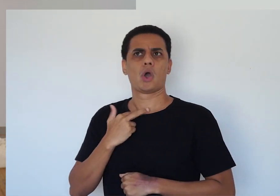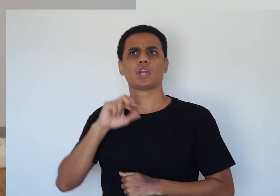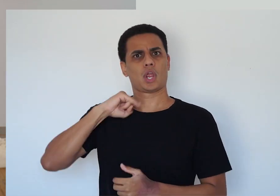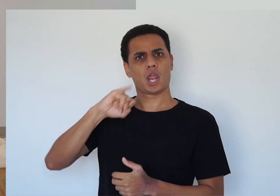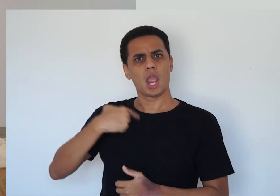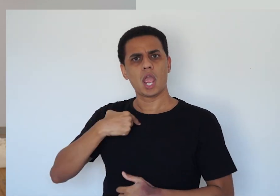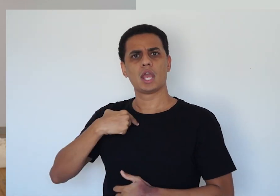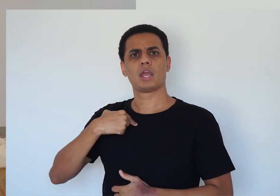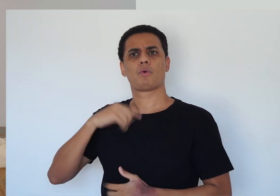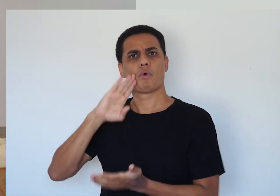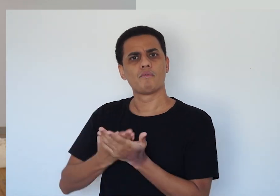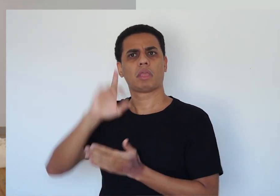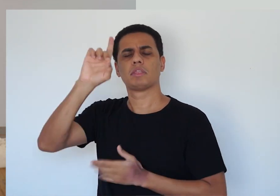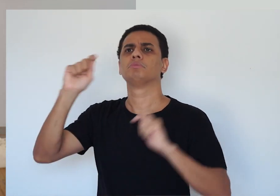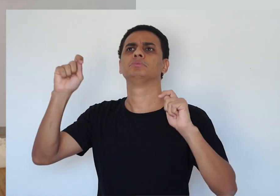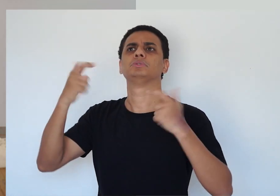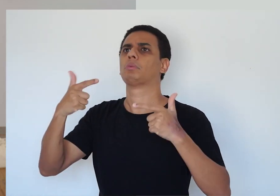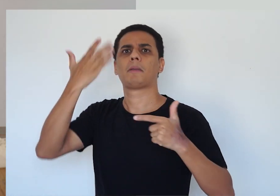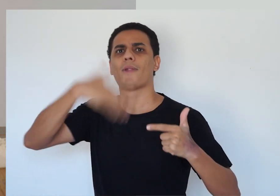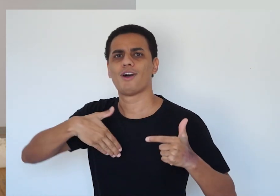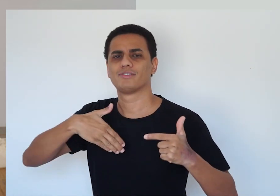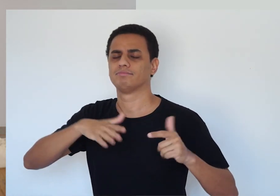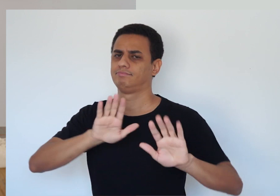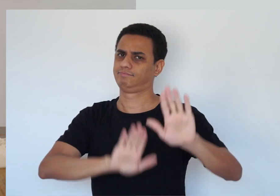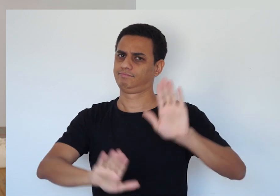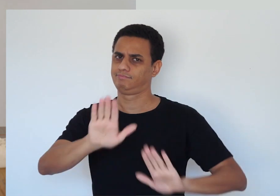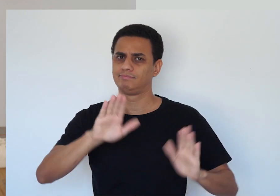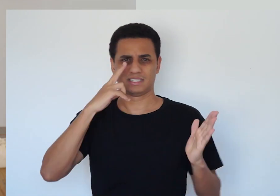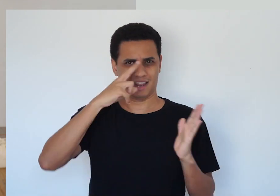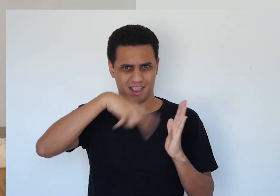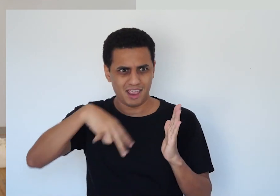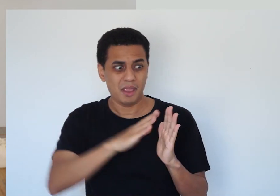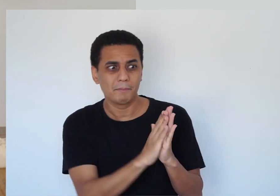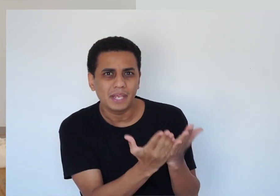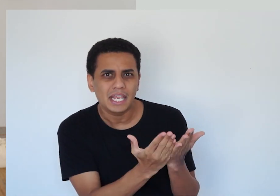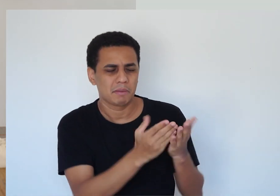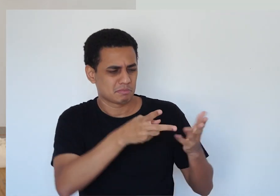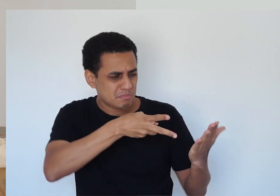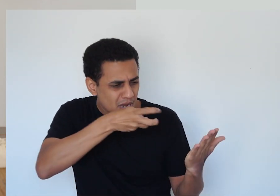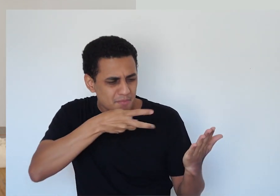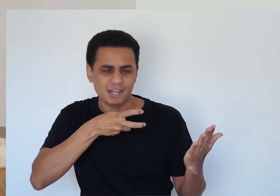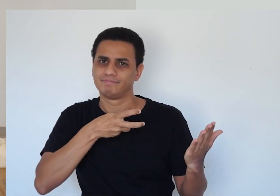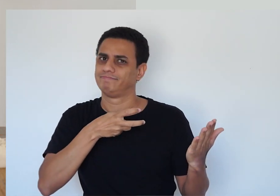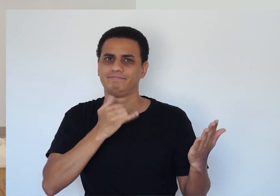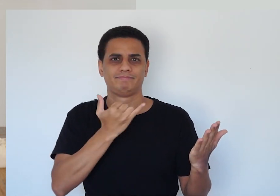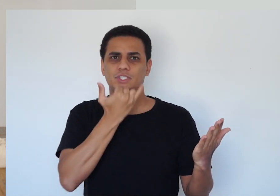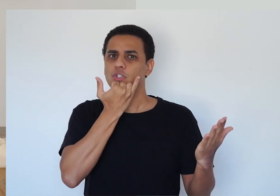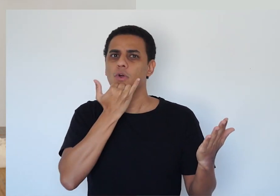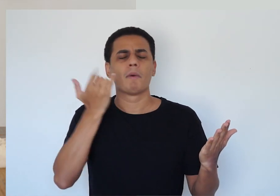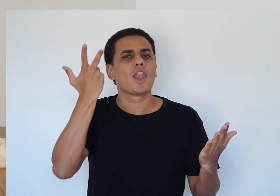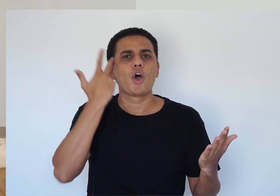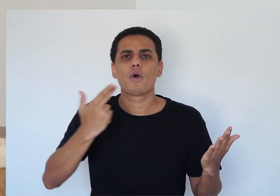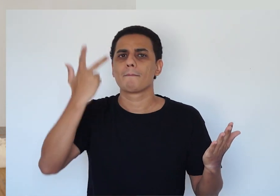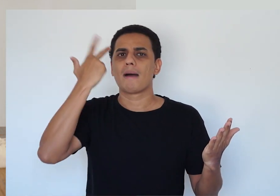por tentações e por provações. Quando a gente estuda a palavra de Deus, quando a gente olha para as Escrituras, nós vamos perceber que